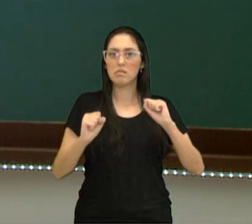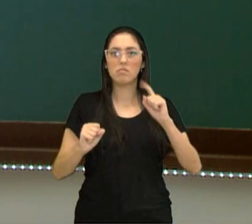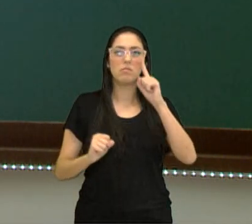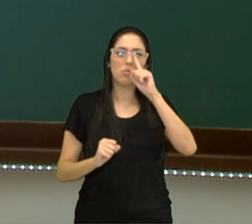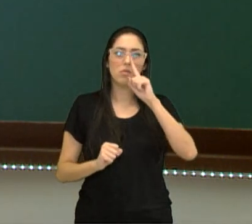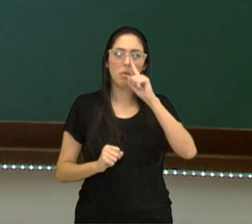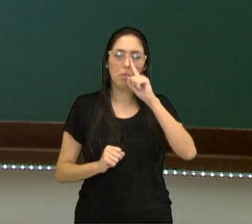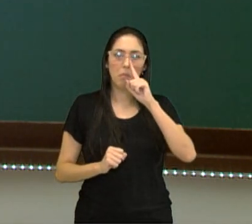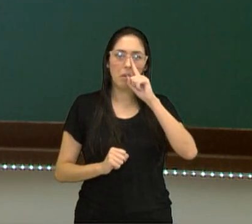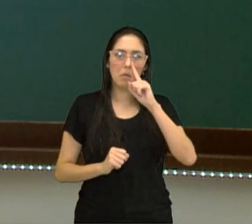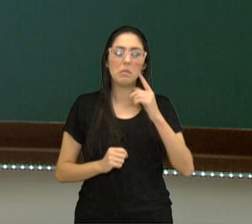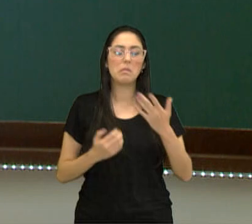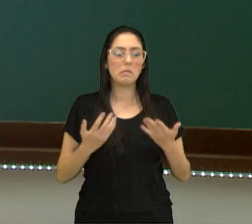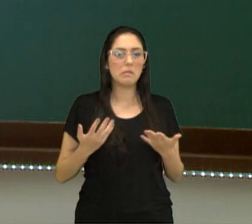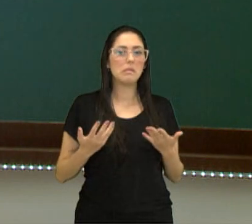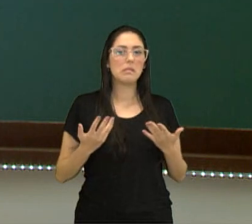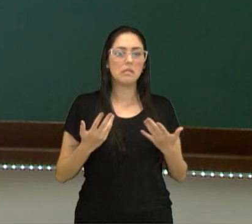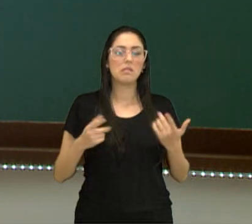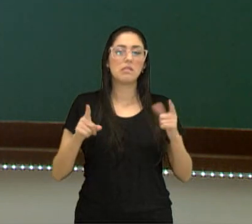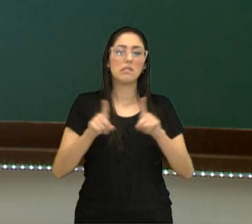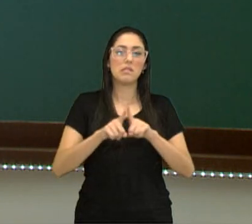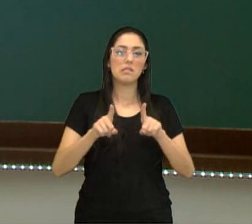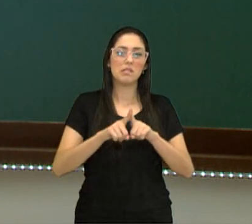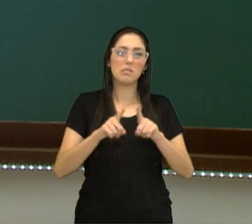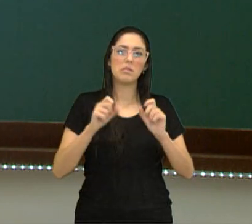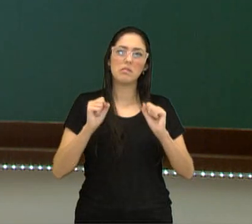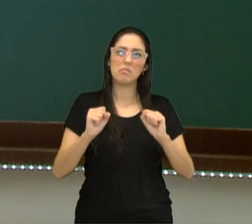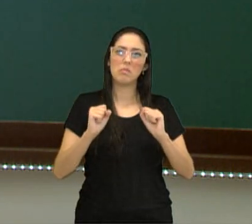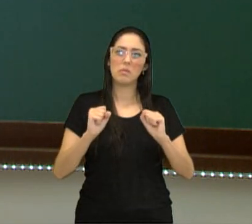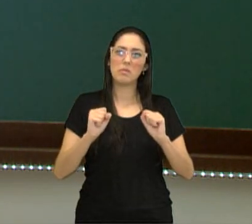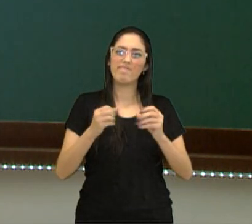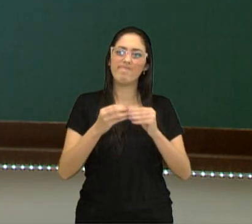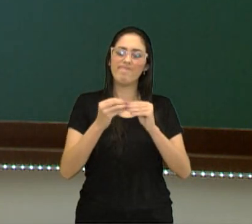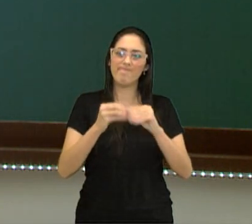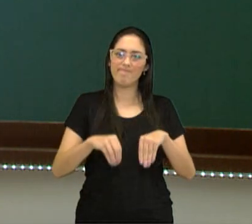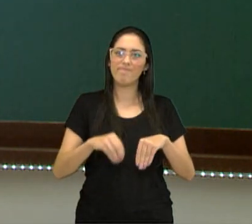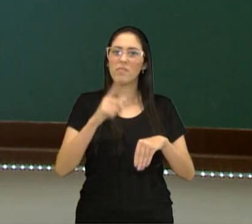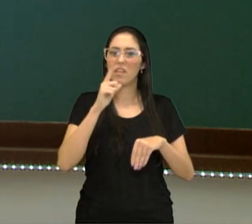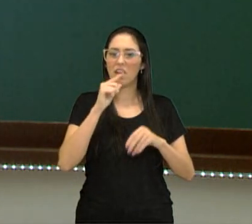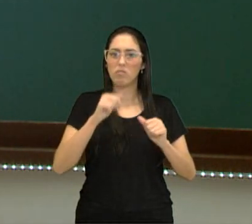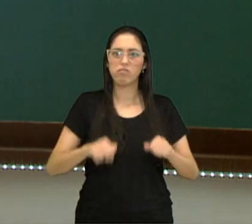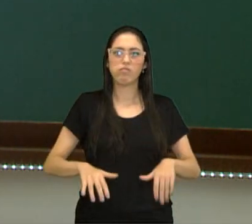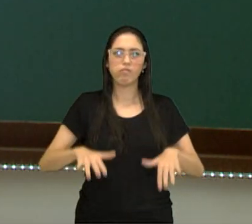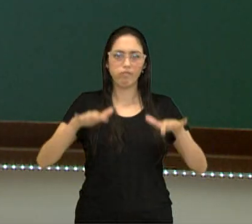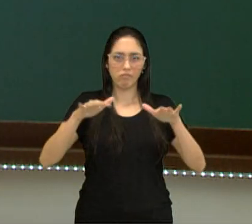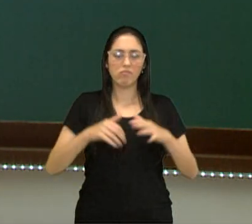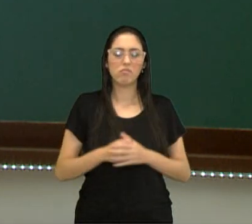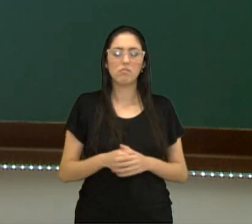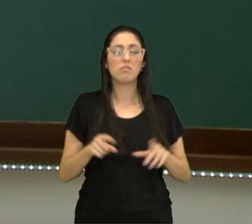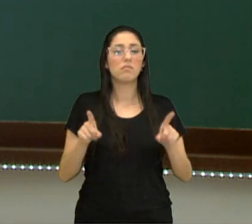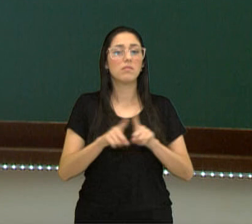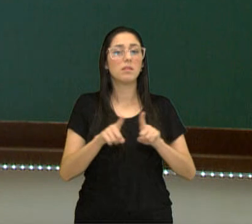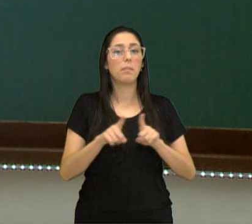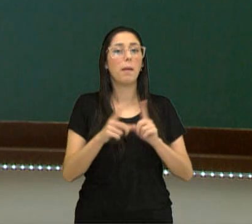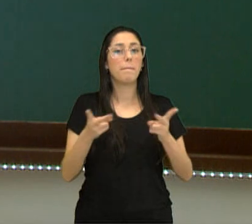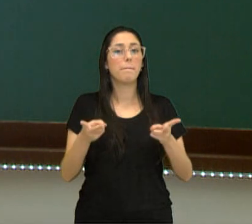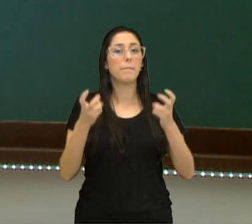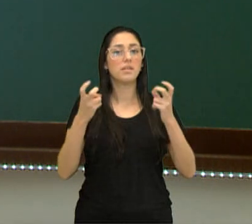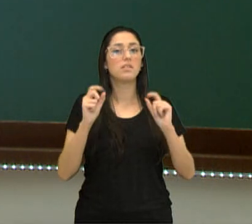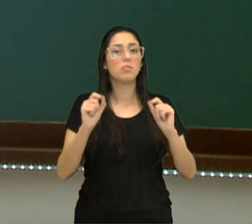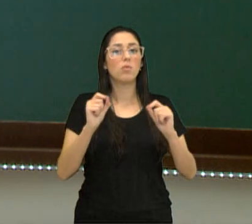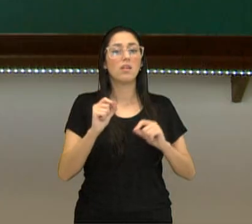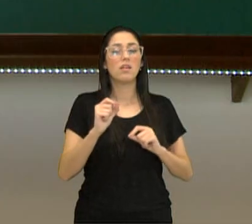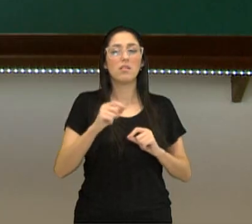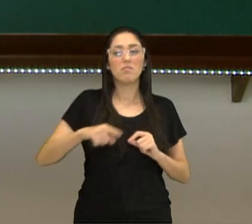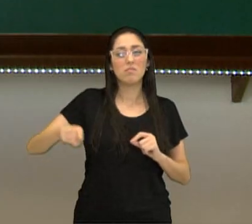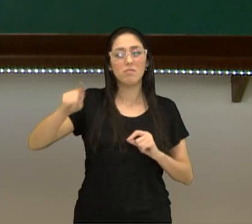montanhas, vá também acelerando esse processo. Então, resultando em enchentes. E a gente também percebe um comprometimento da vida